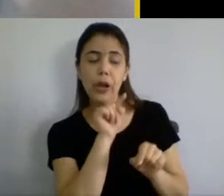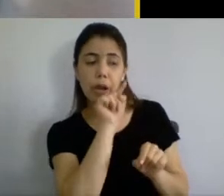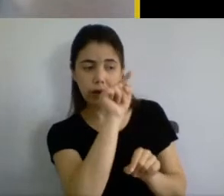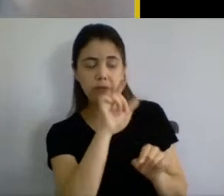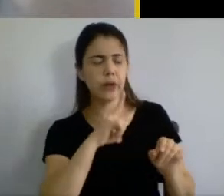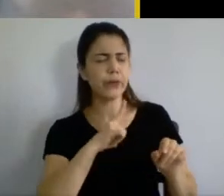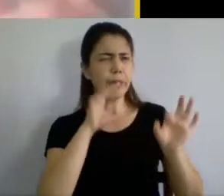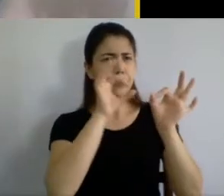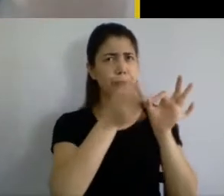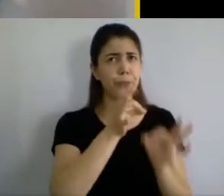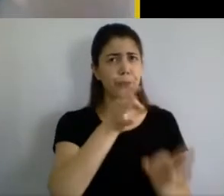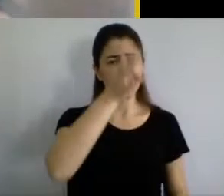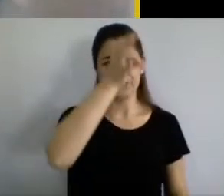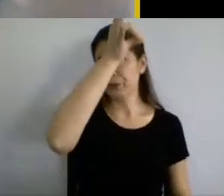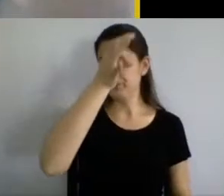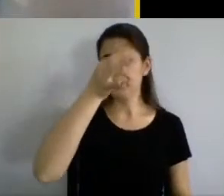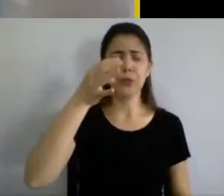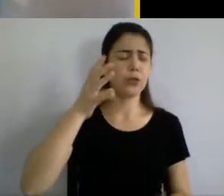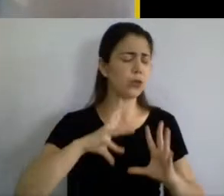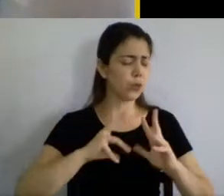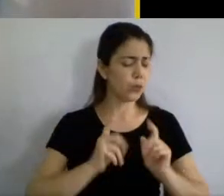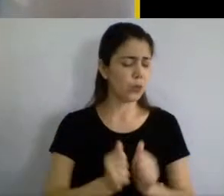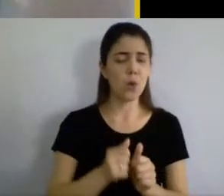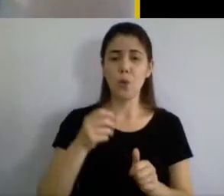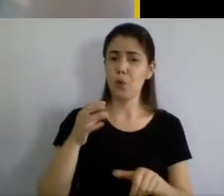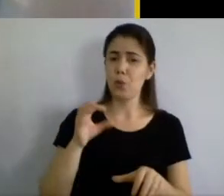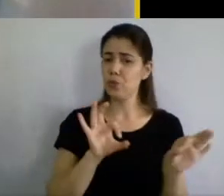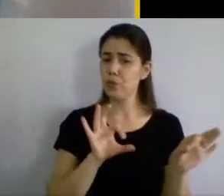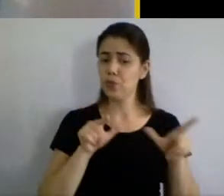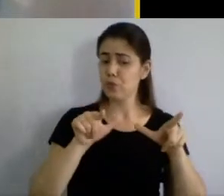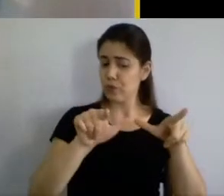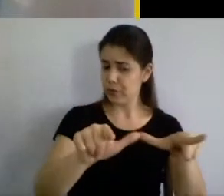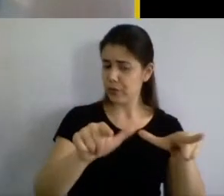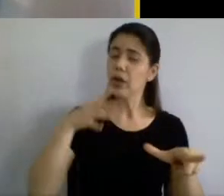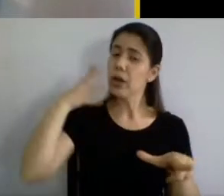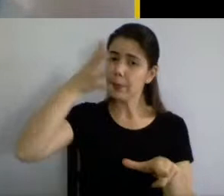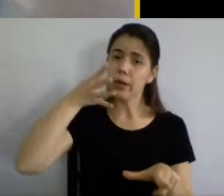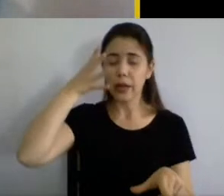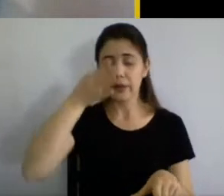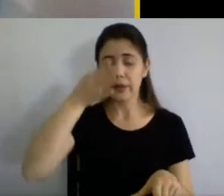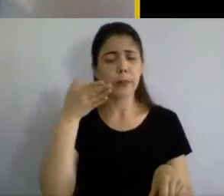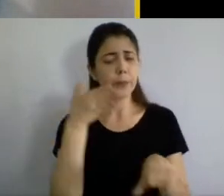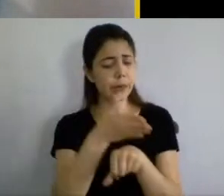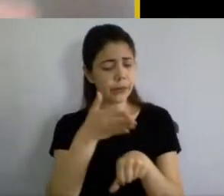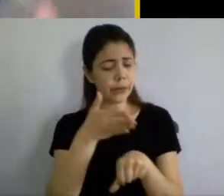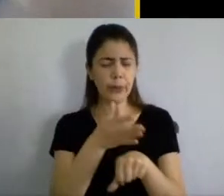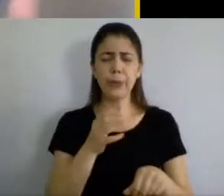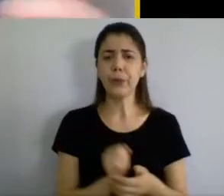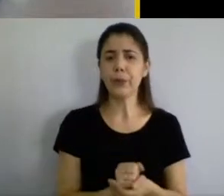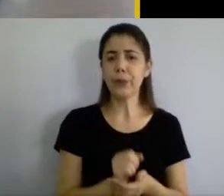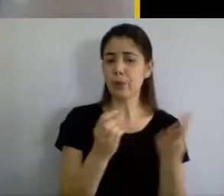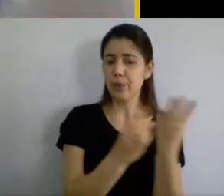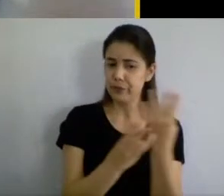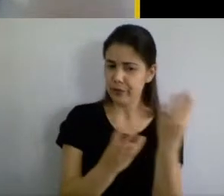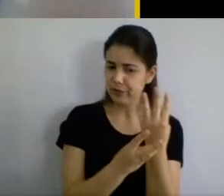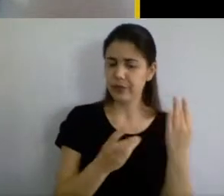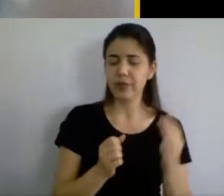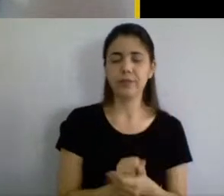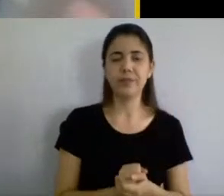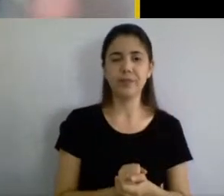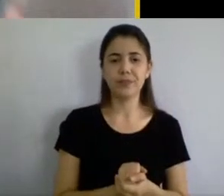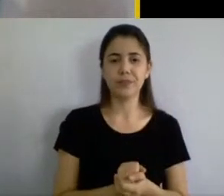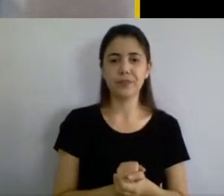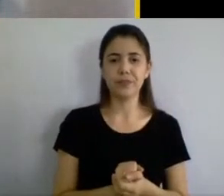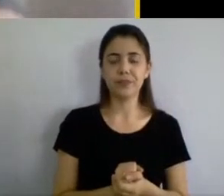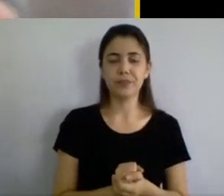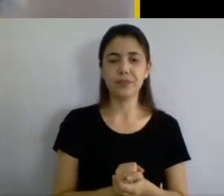certificados estão ali. Então, se você já participou em semanas anteriores de outros eventos conosco, os seus certificados estão todos lá.